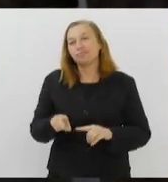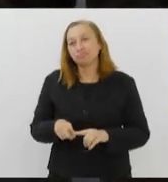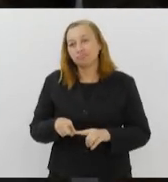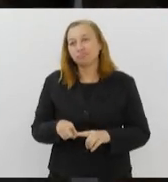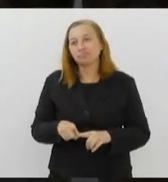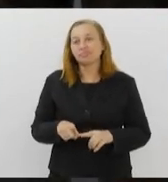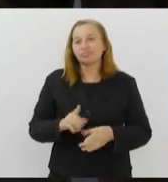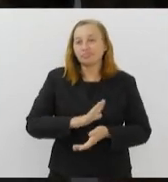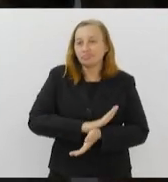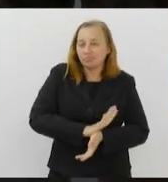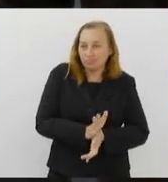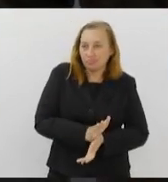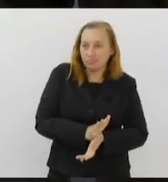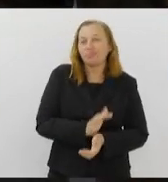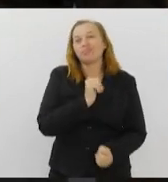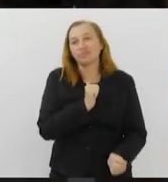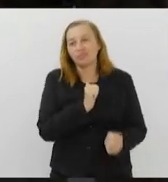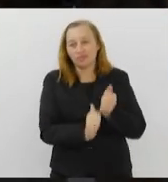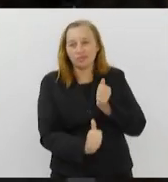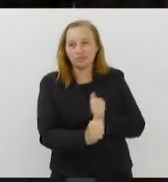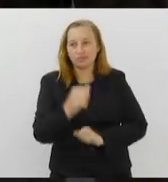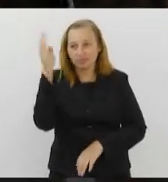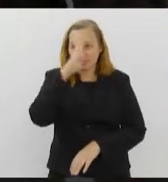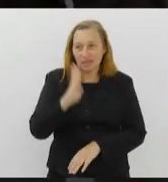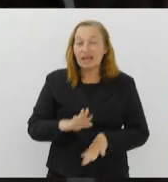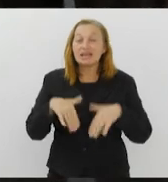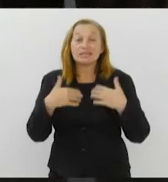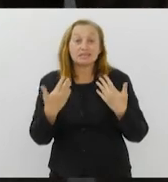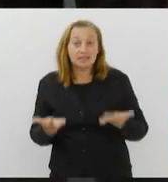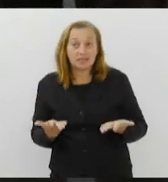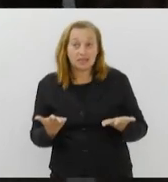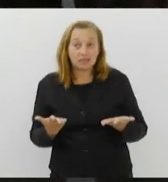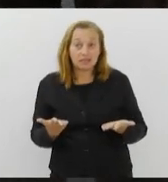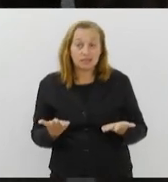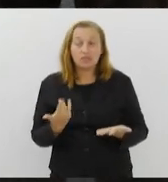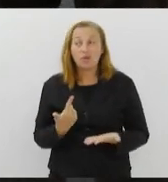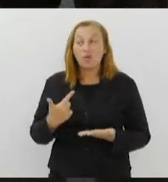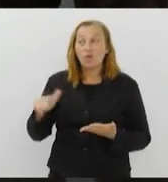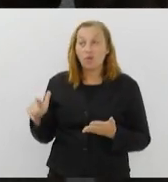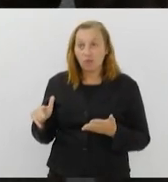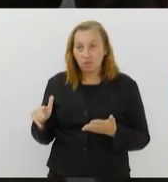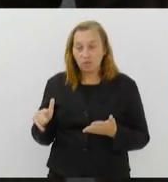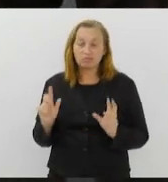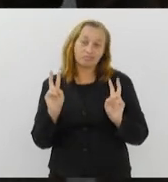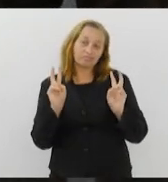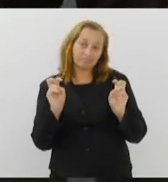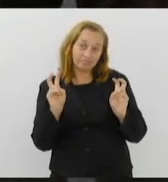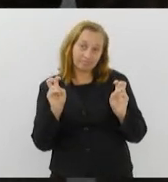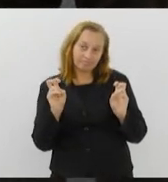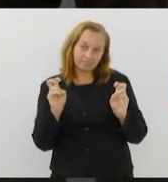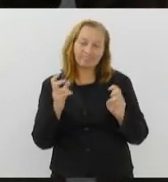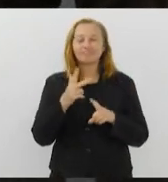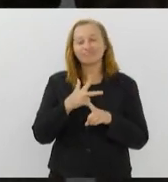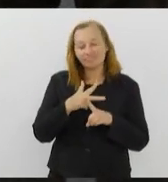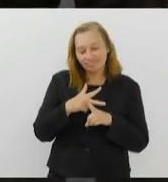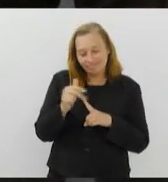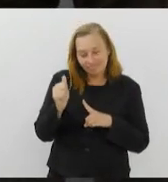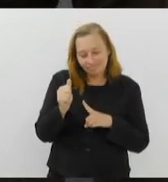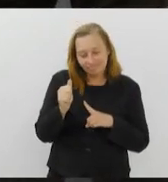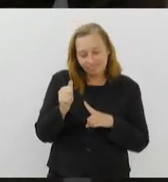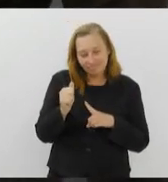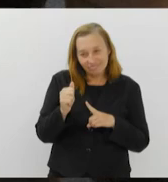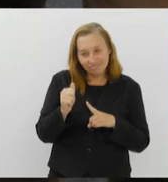ao racismo no futebol brasileiro. Então, por essas e tantas outras questões, por vitórias e